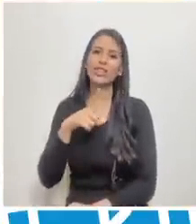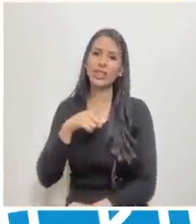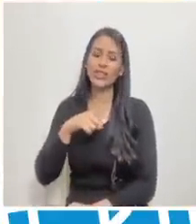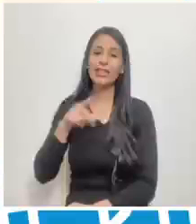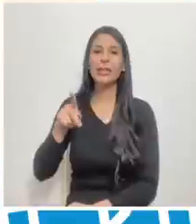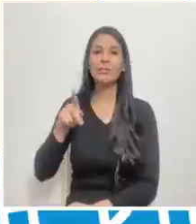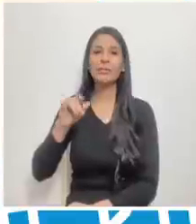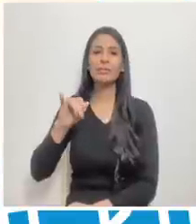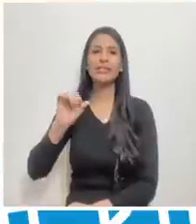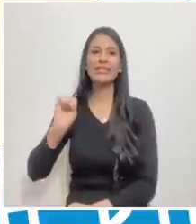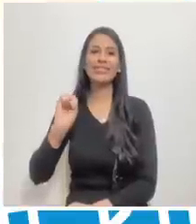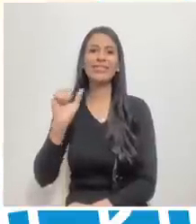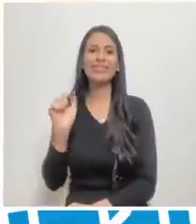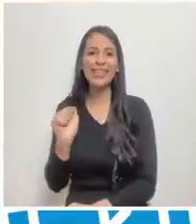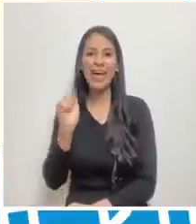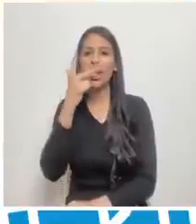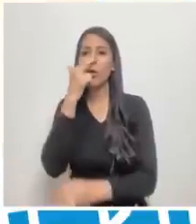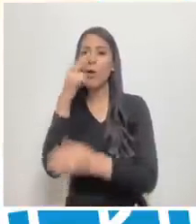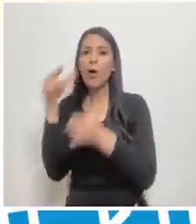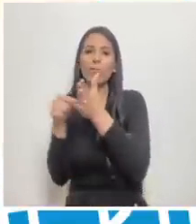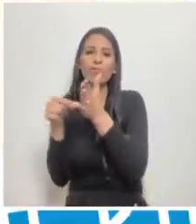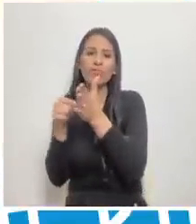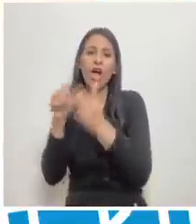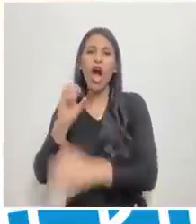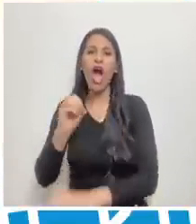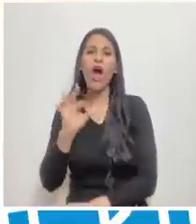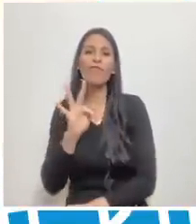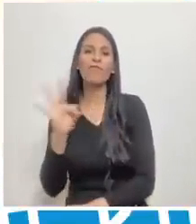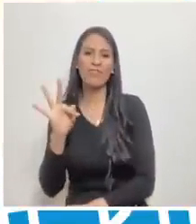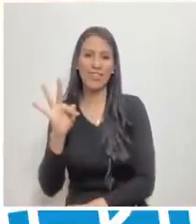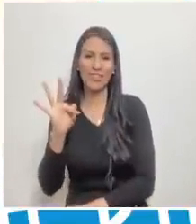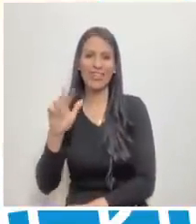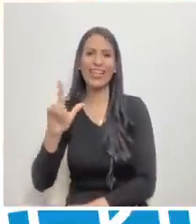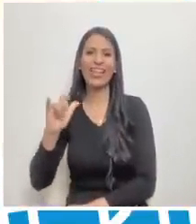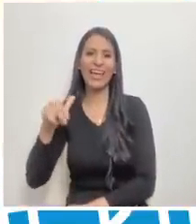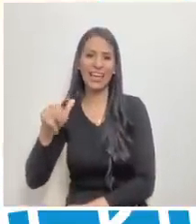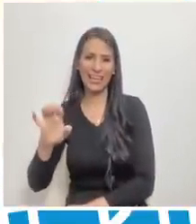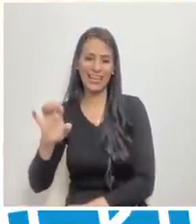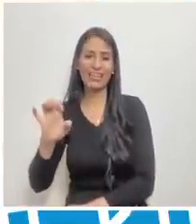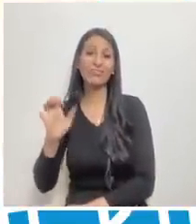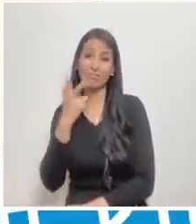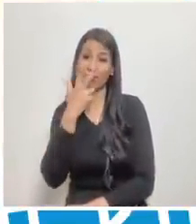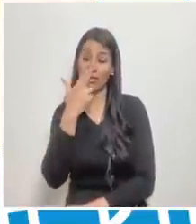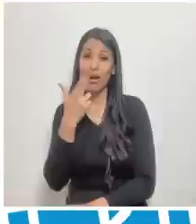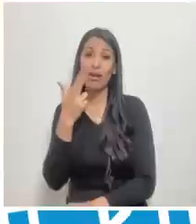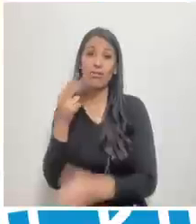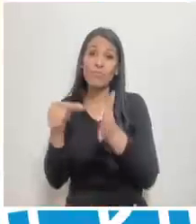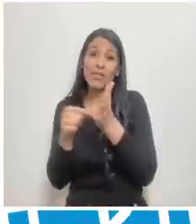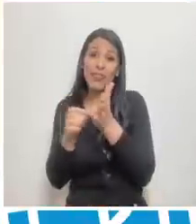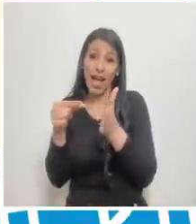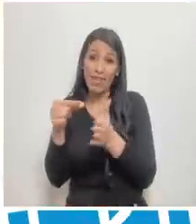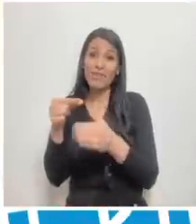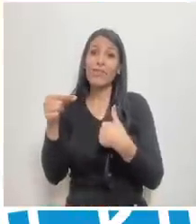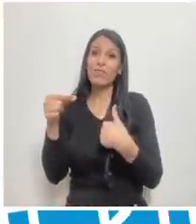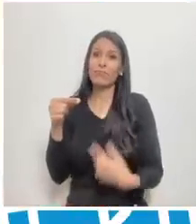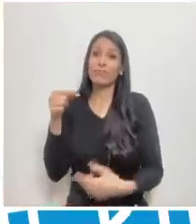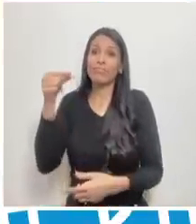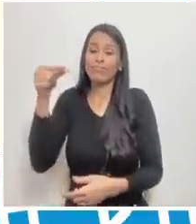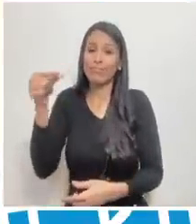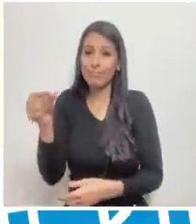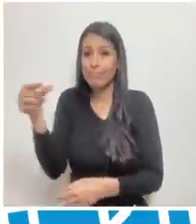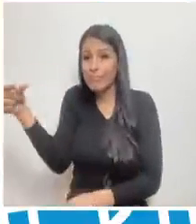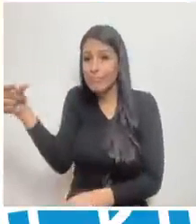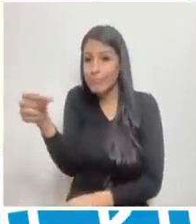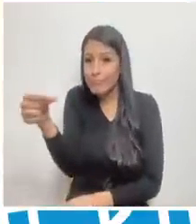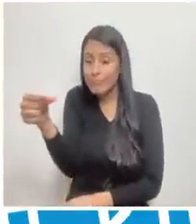Medline. É a mesma coisa do SAEB. Levo o pendrive, coloco retiro e esse